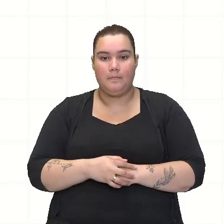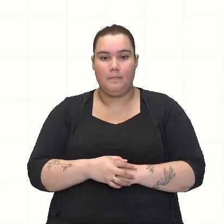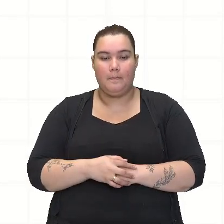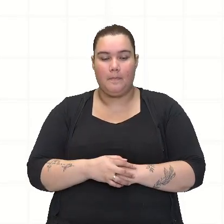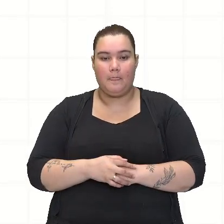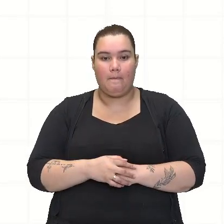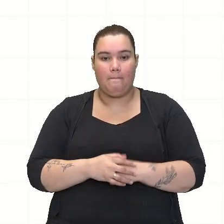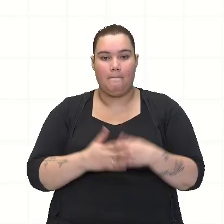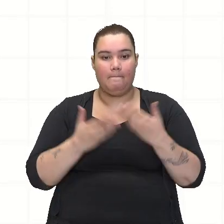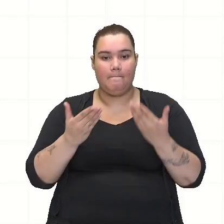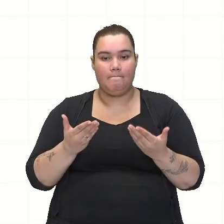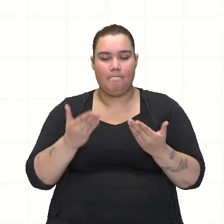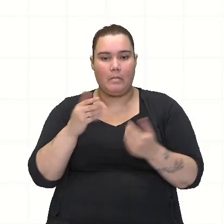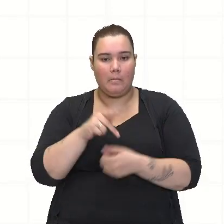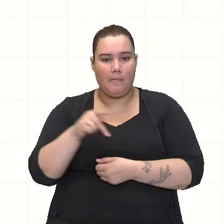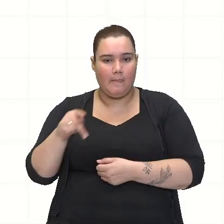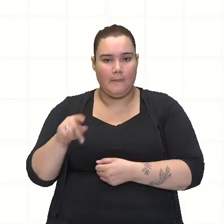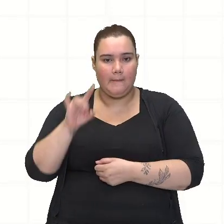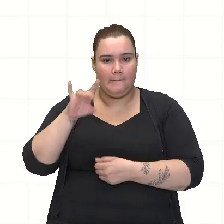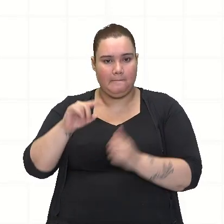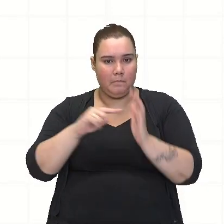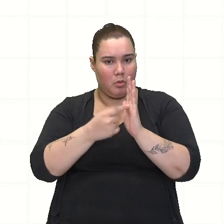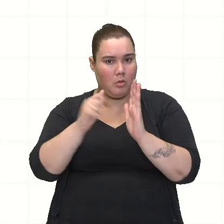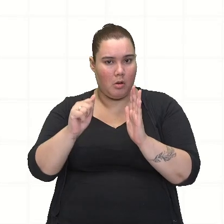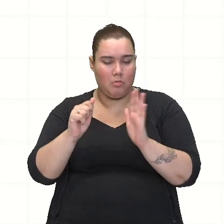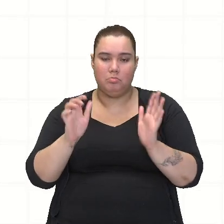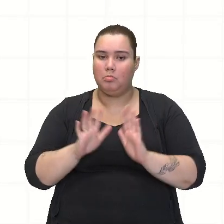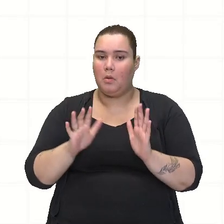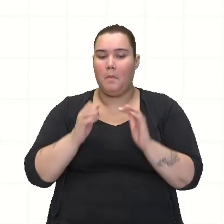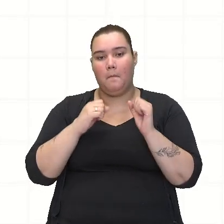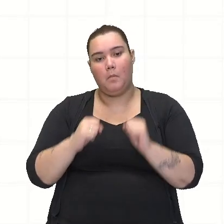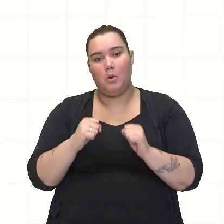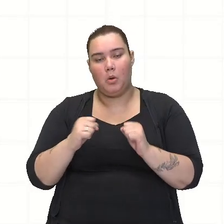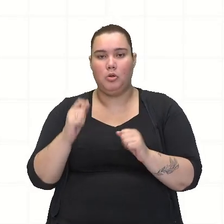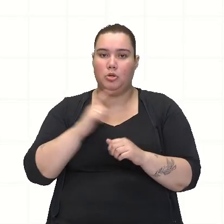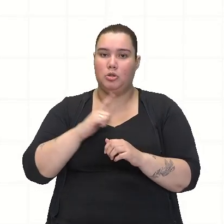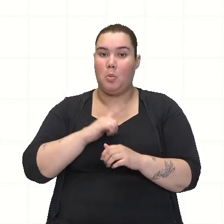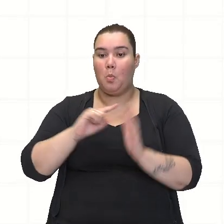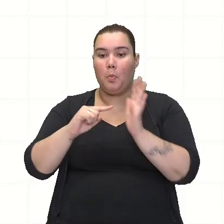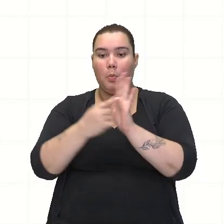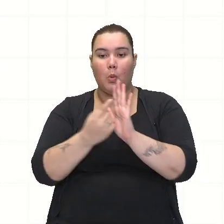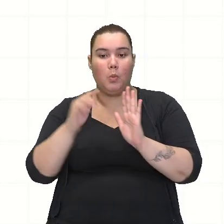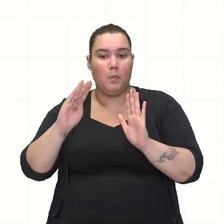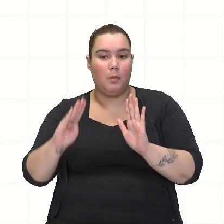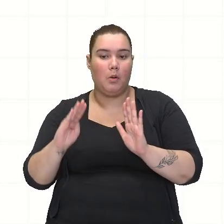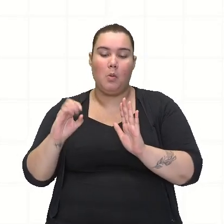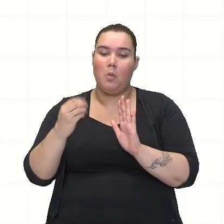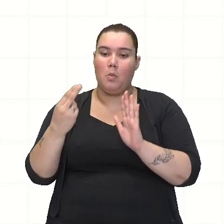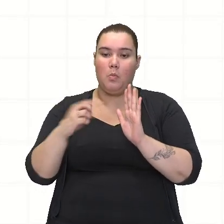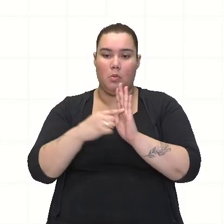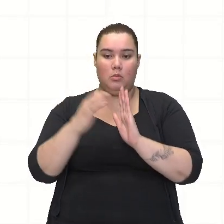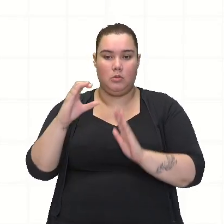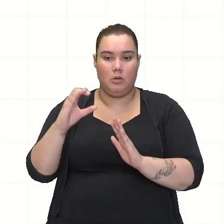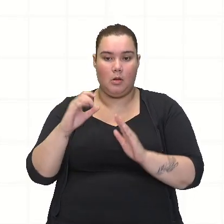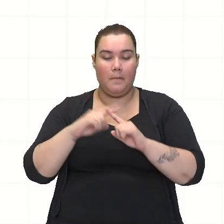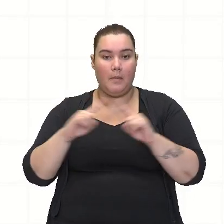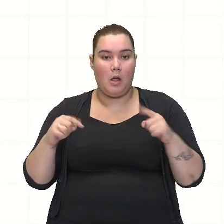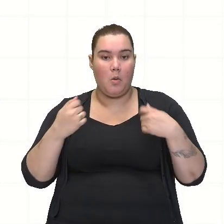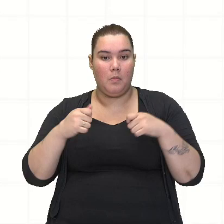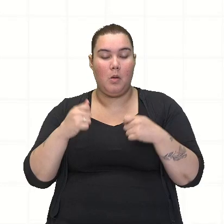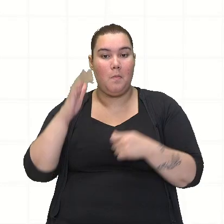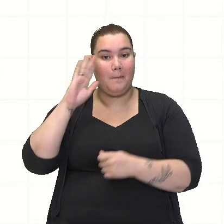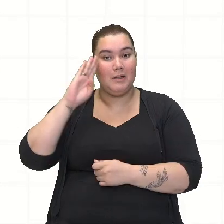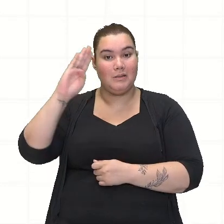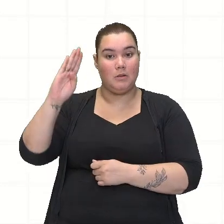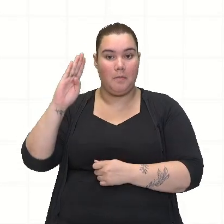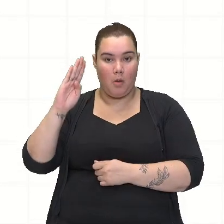você também, professor, é só o ponto A? Não, eu poderia realizar em relação ao B, poderia realizar o C. O que eu tenho que ter é o comando